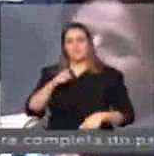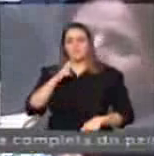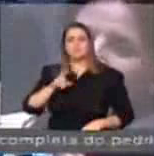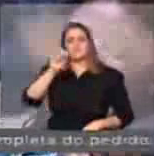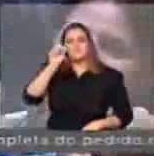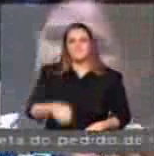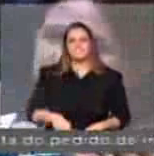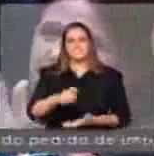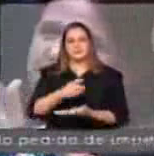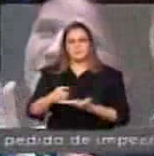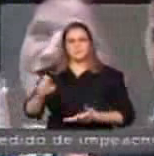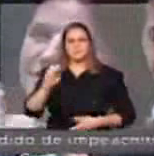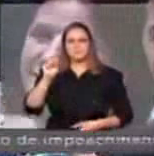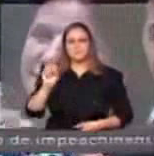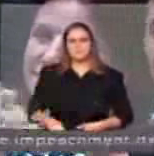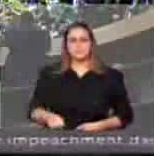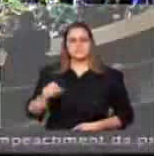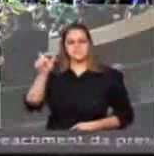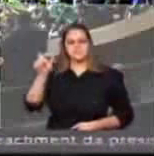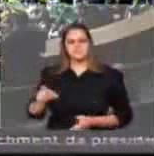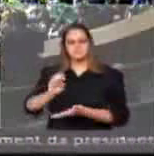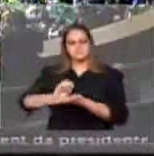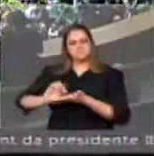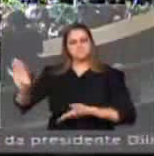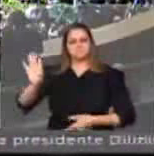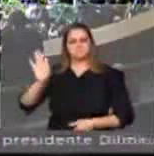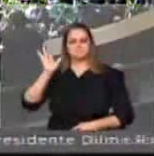pelo impeachment, voto sim pelo afastamento da presidente.